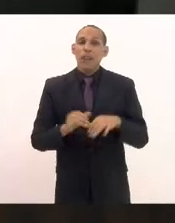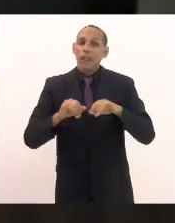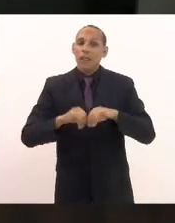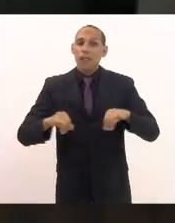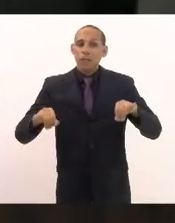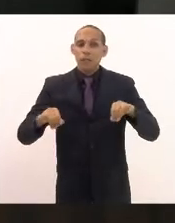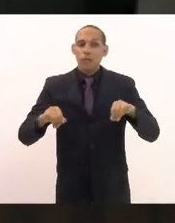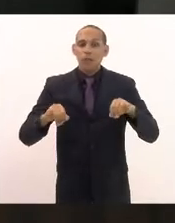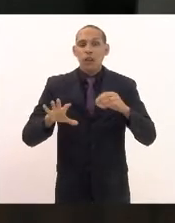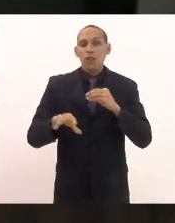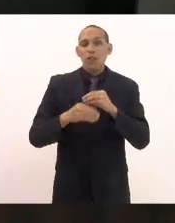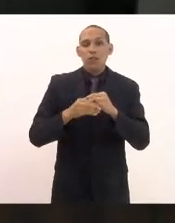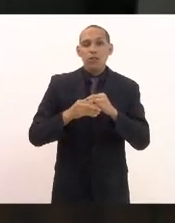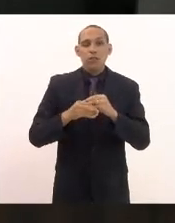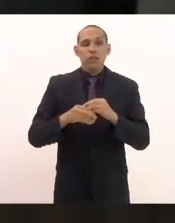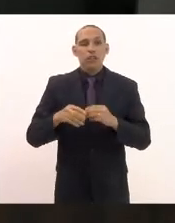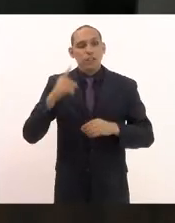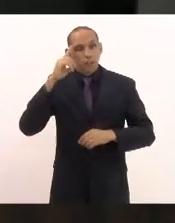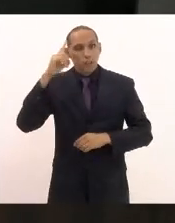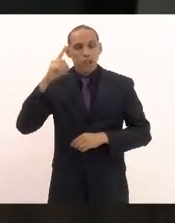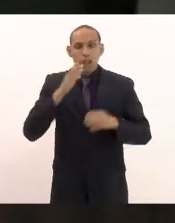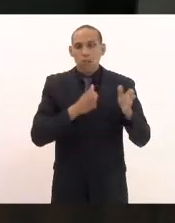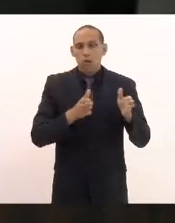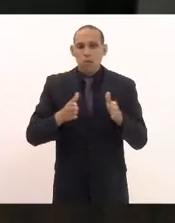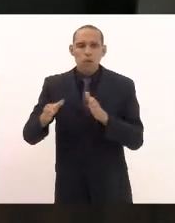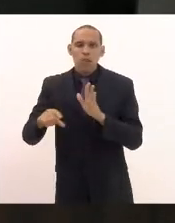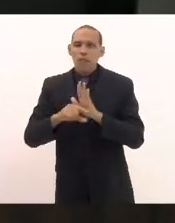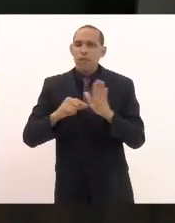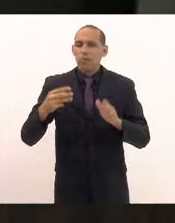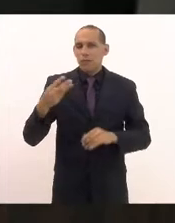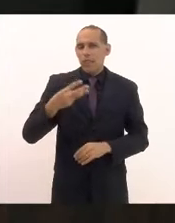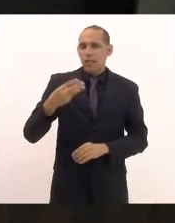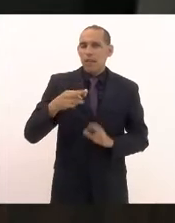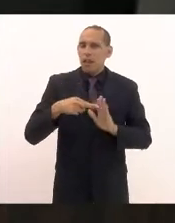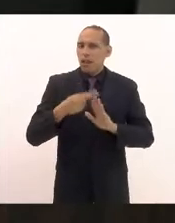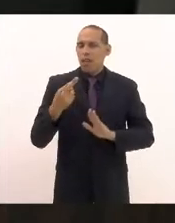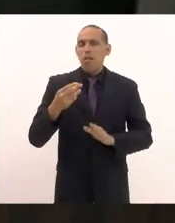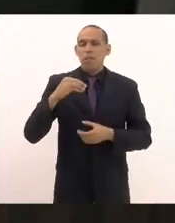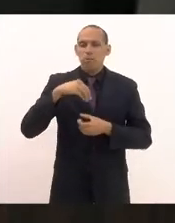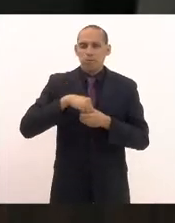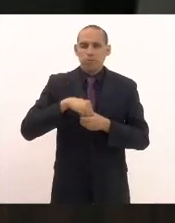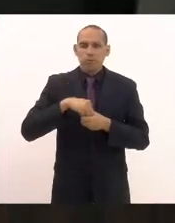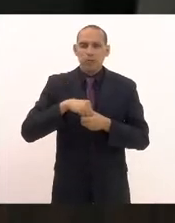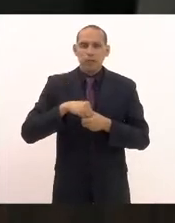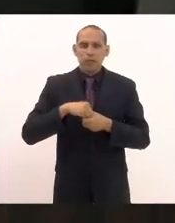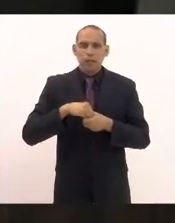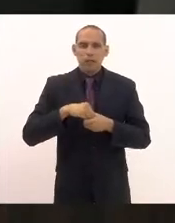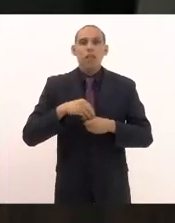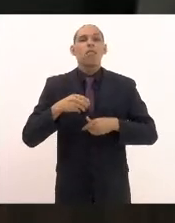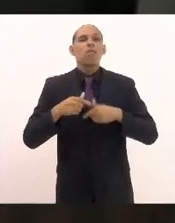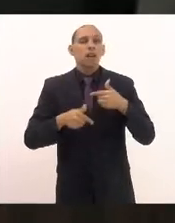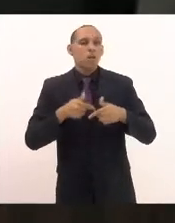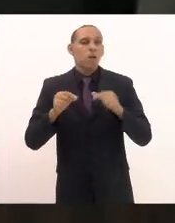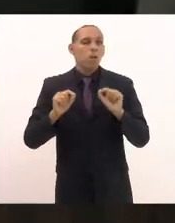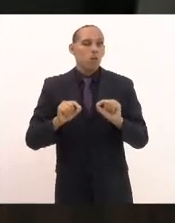Anuncio, incluído na ordem do dia, de acordo com o inciso 3º do artigo 47 do Regimento Interno, em tramitação ordinária, em votação em segunda discussão,